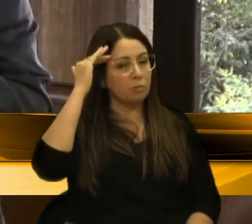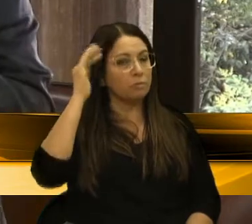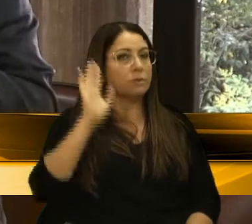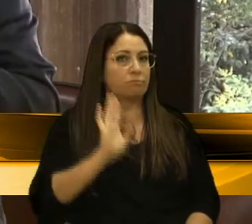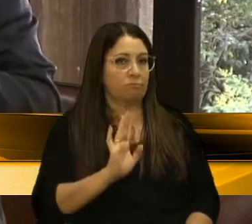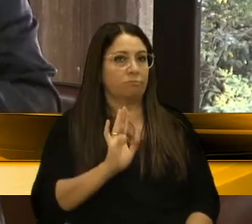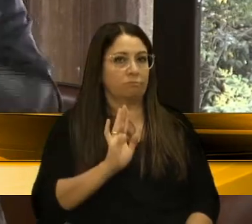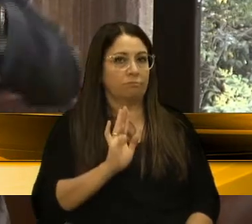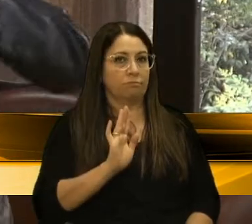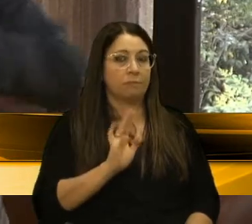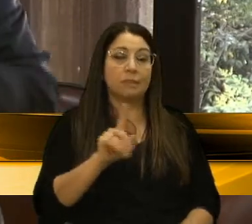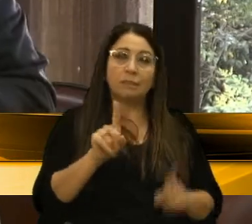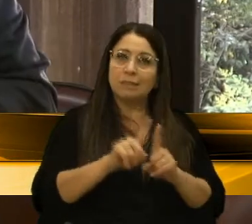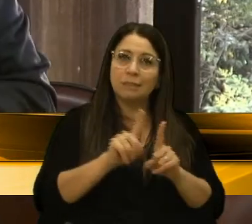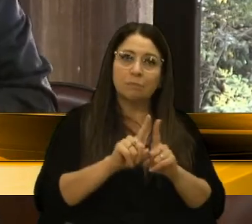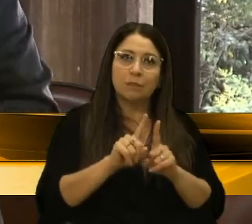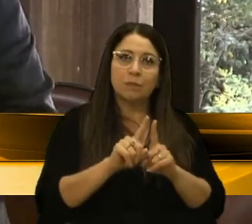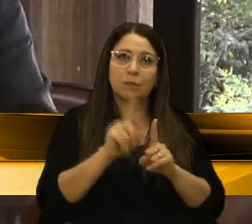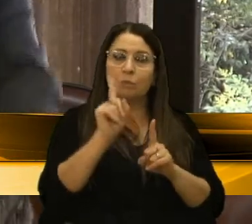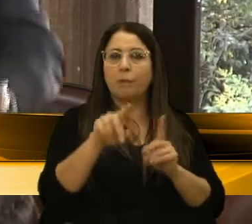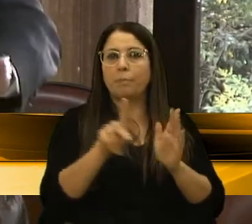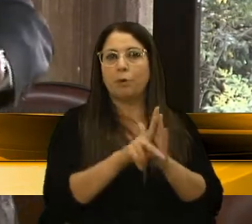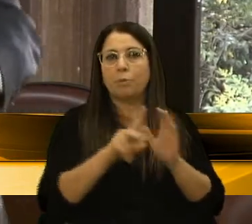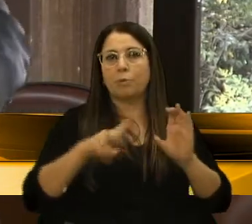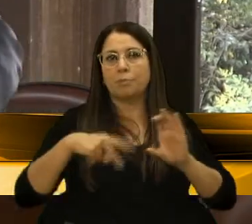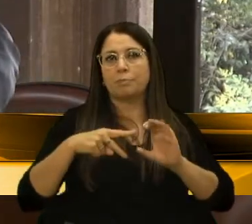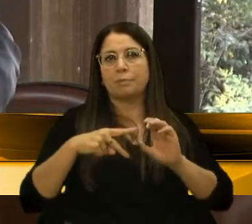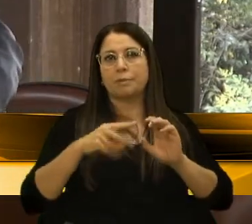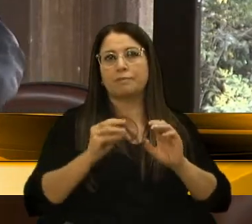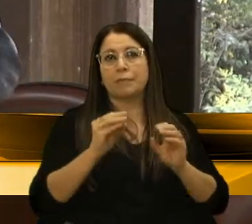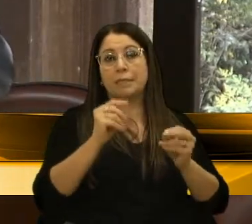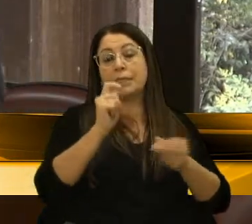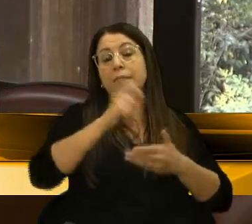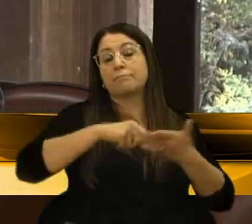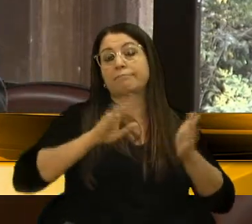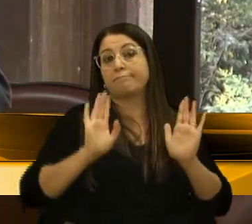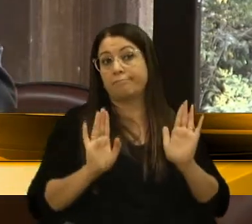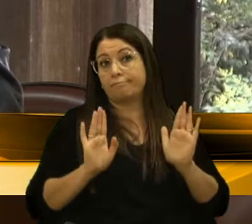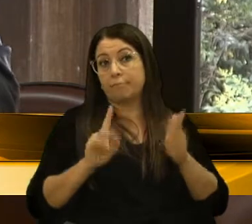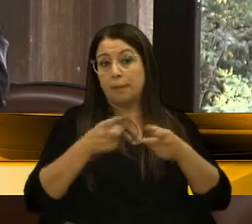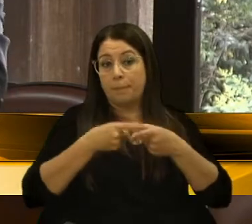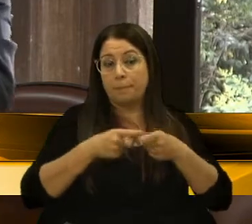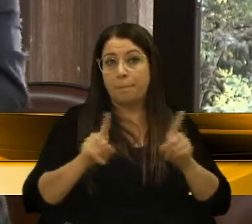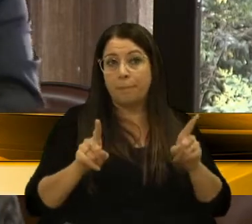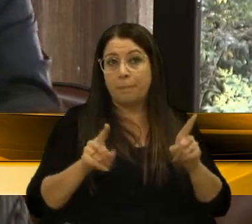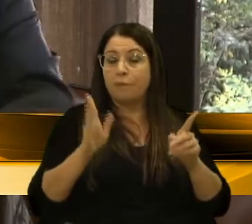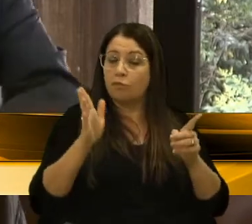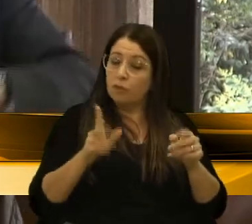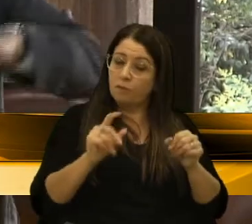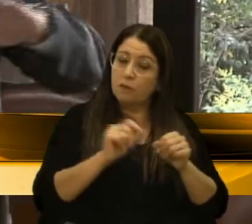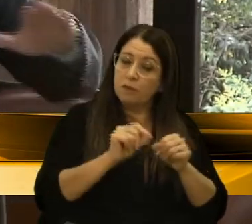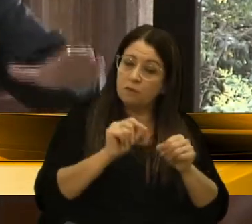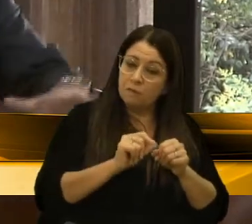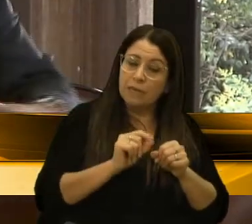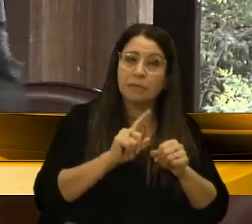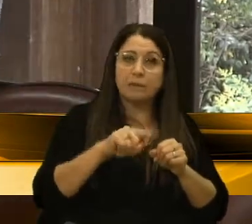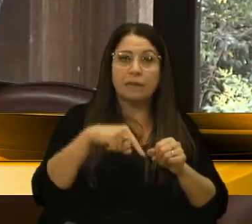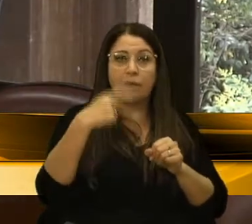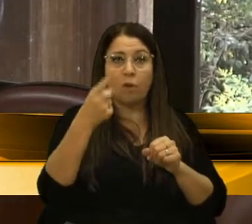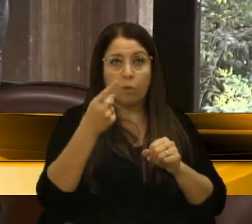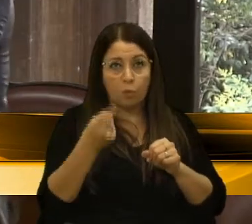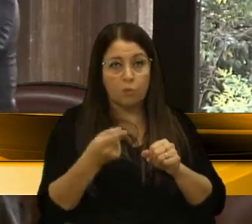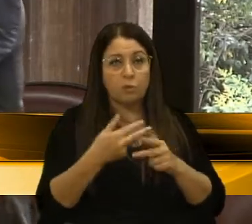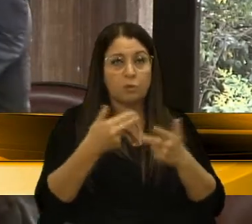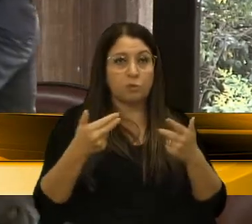de que também não caberia ao legislativo fazer esse encaminhamento. Mas já foi feito, já teve outros precedentes. O